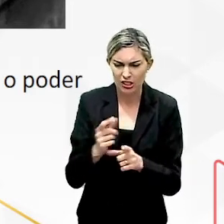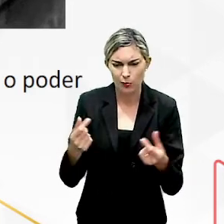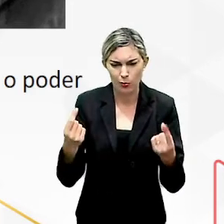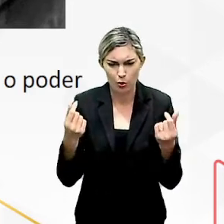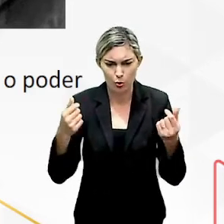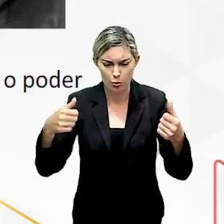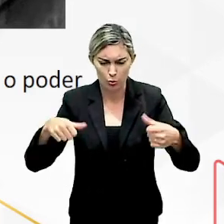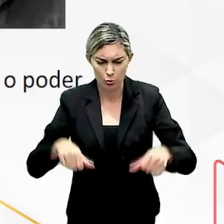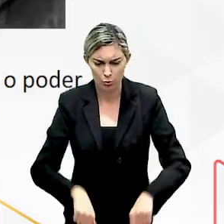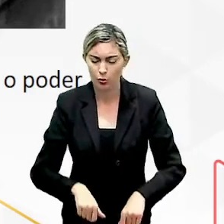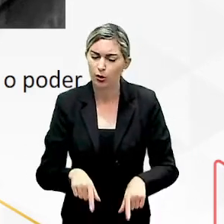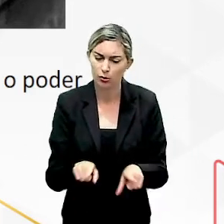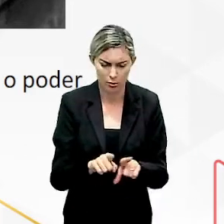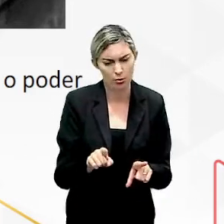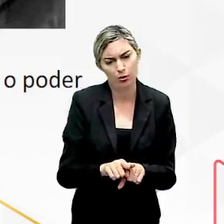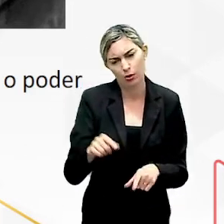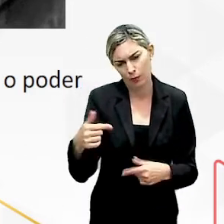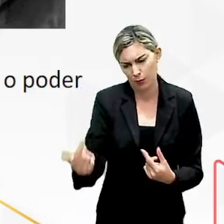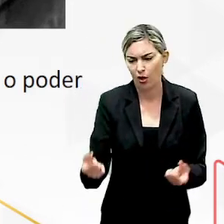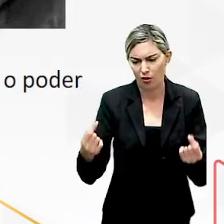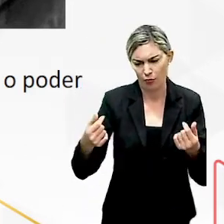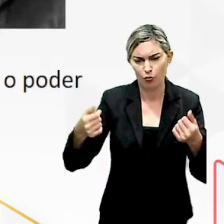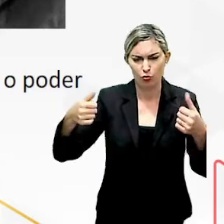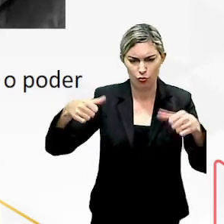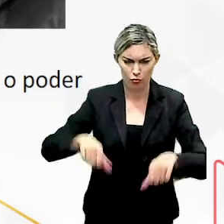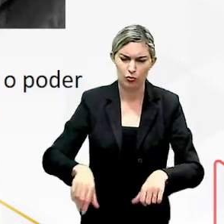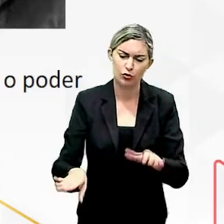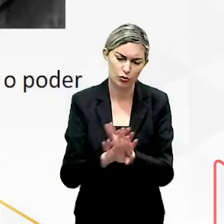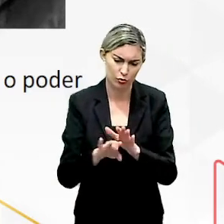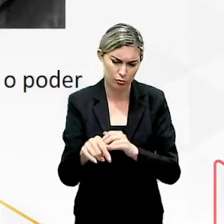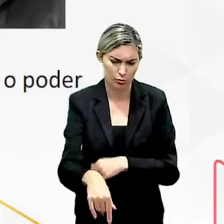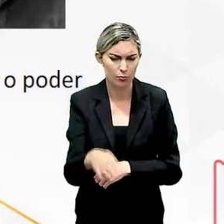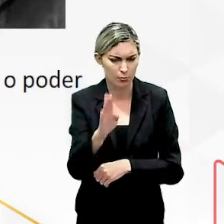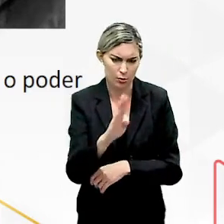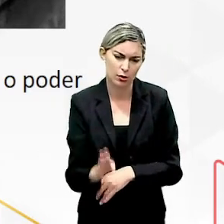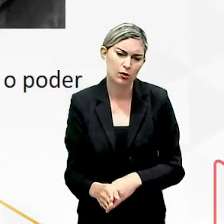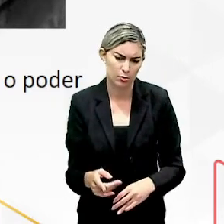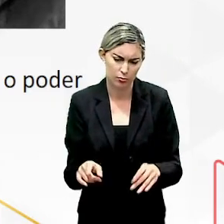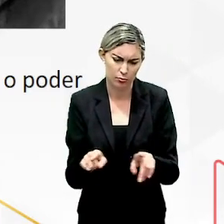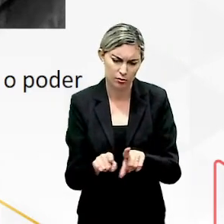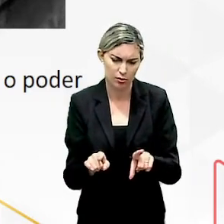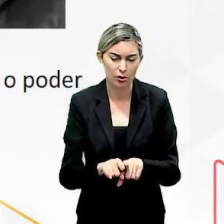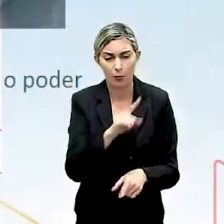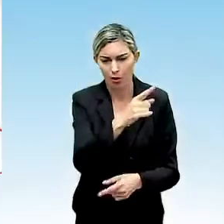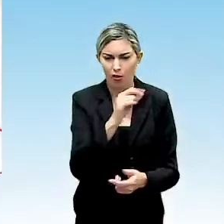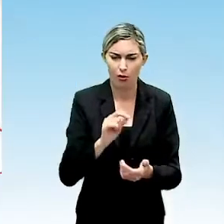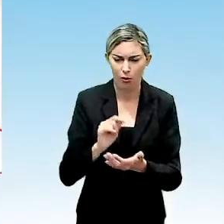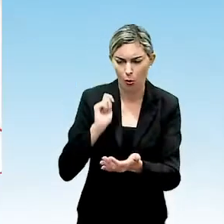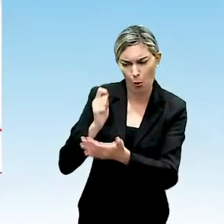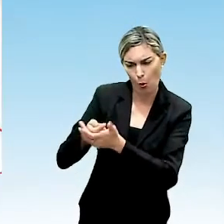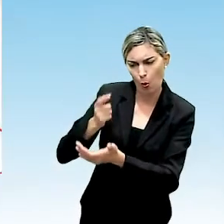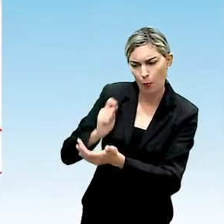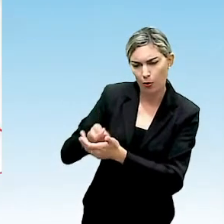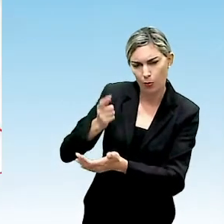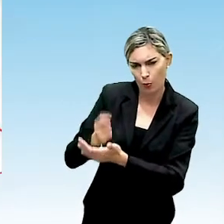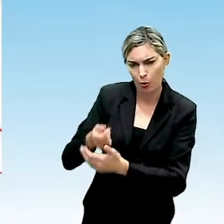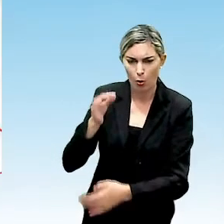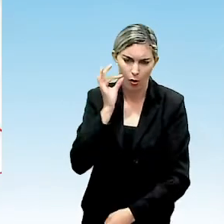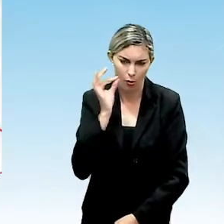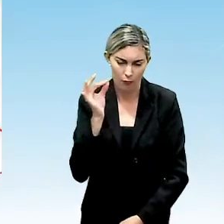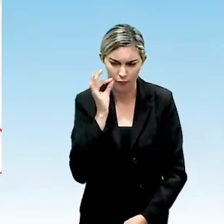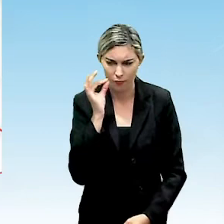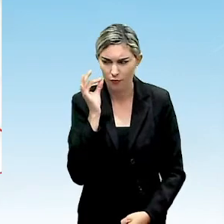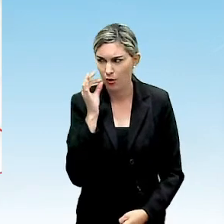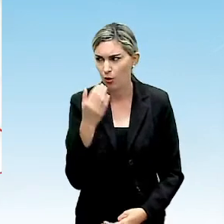crise, automaticamente essa crise vai chegar até nós. Afinal, ele era nosso grande comprador de café. E